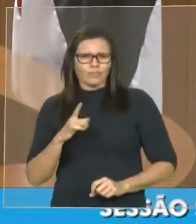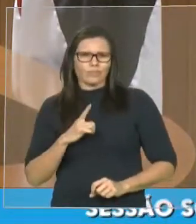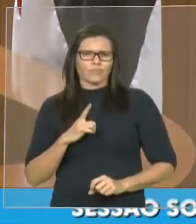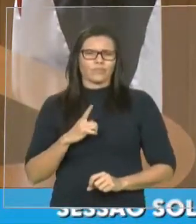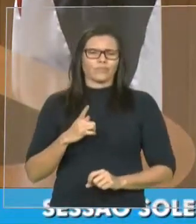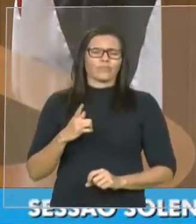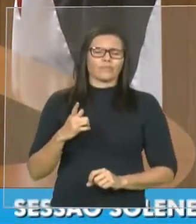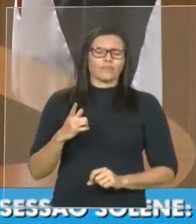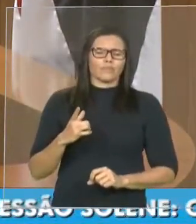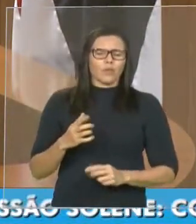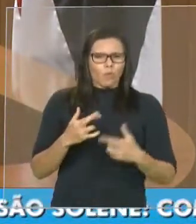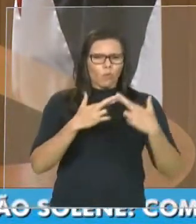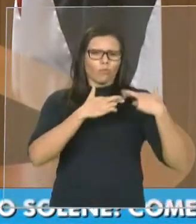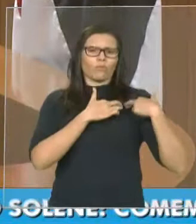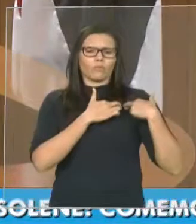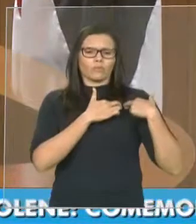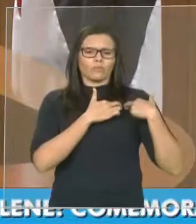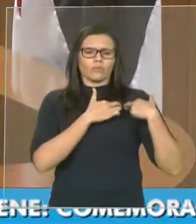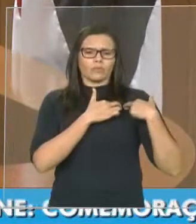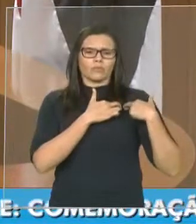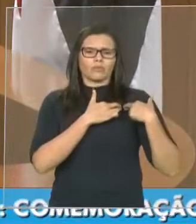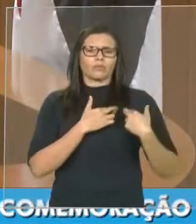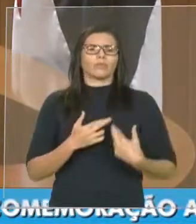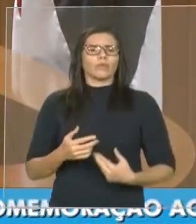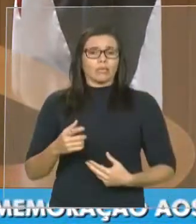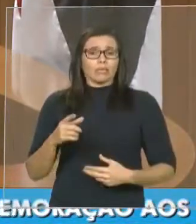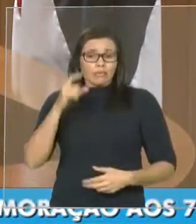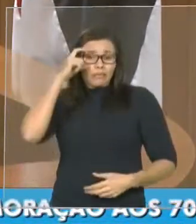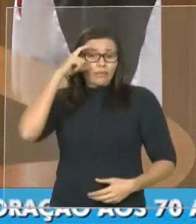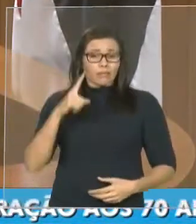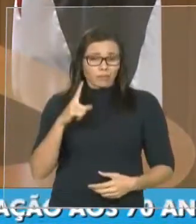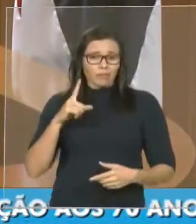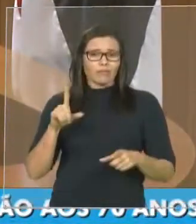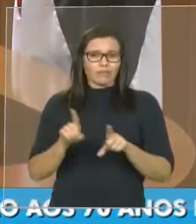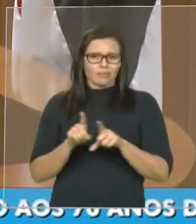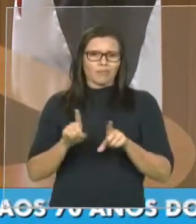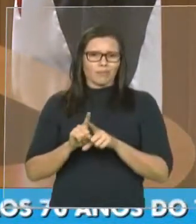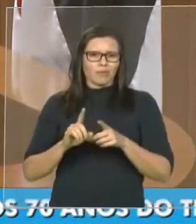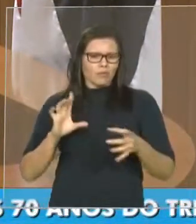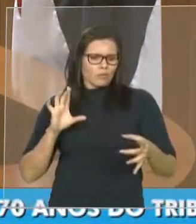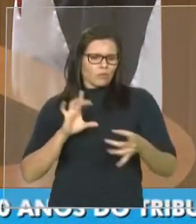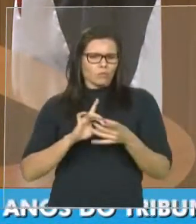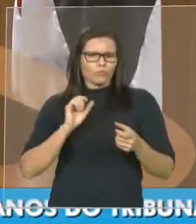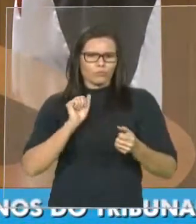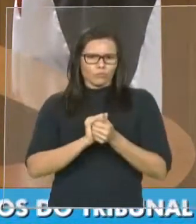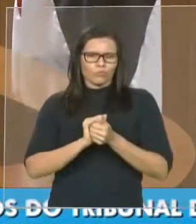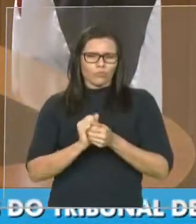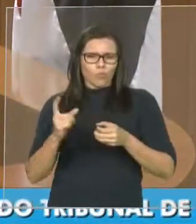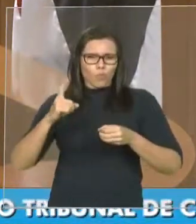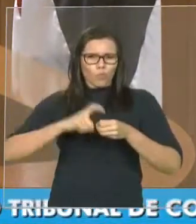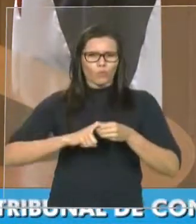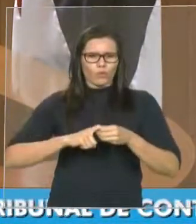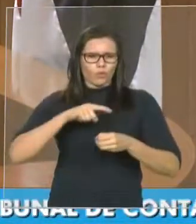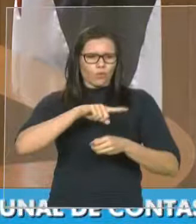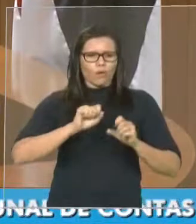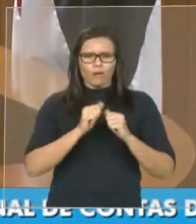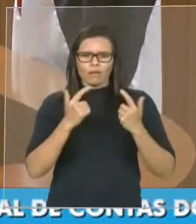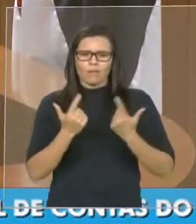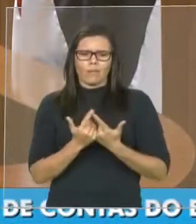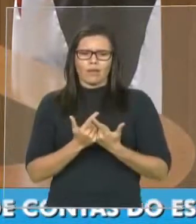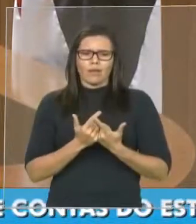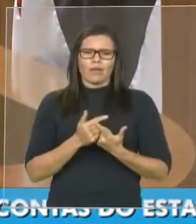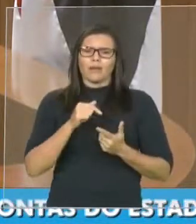para a continuidade desta parceria, que se tem revelado positiva e construtiva para o sucesso da